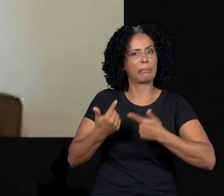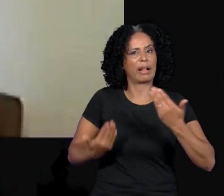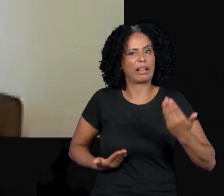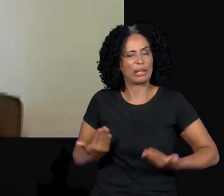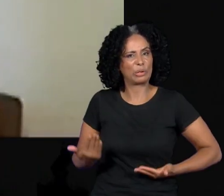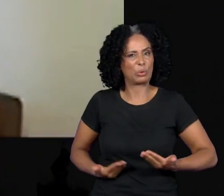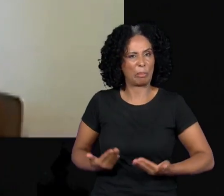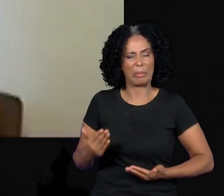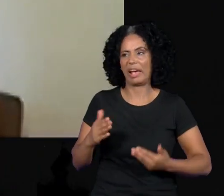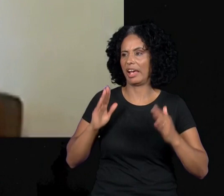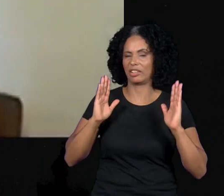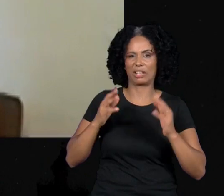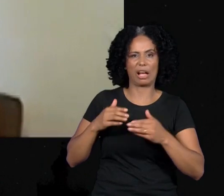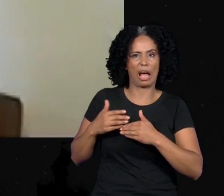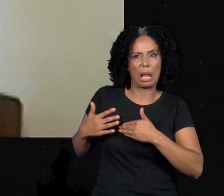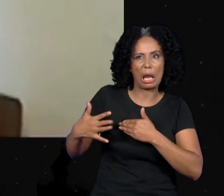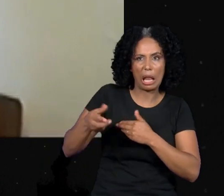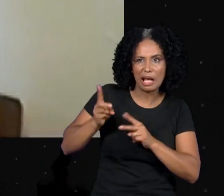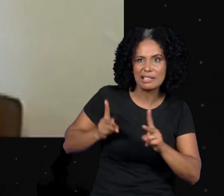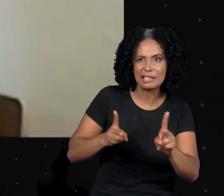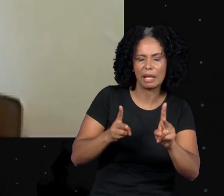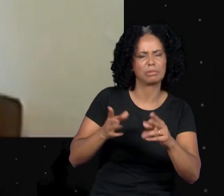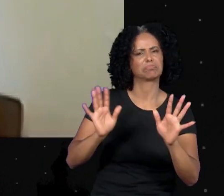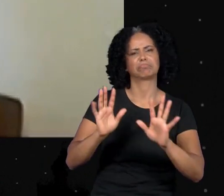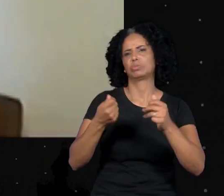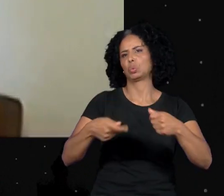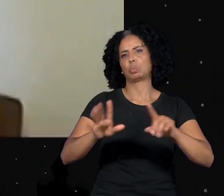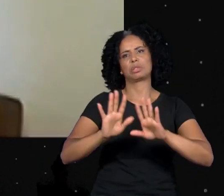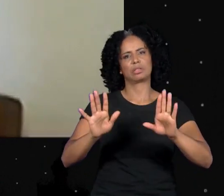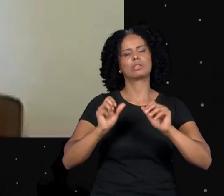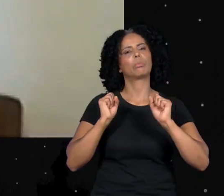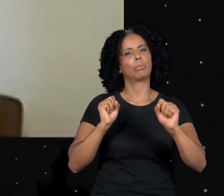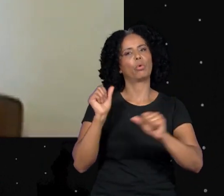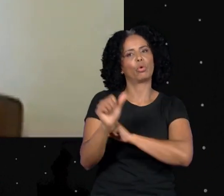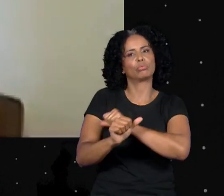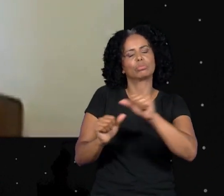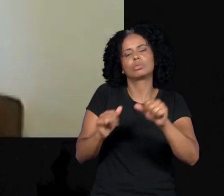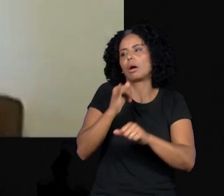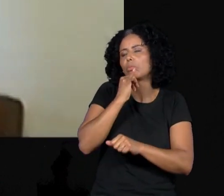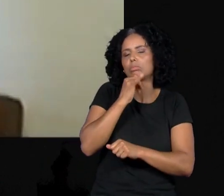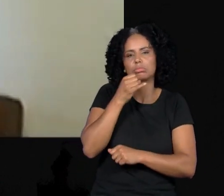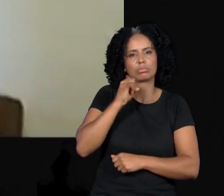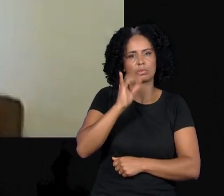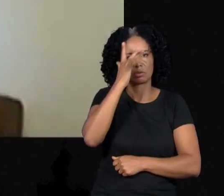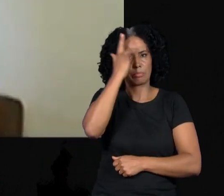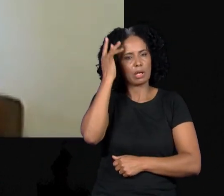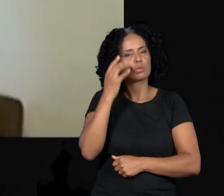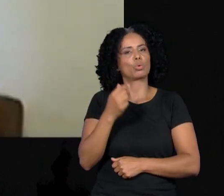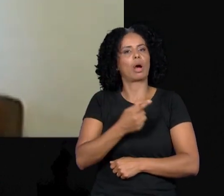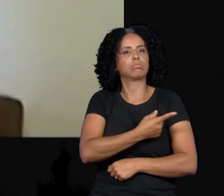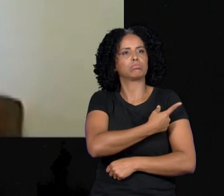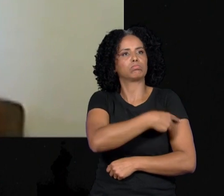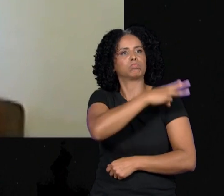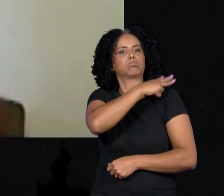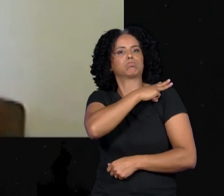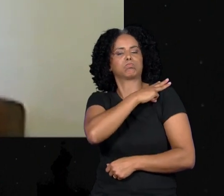sua história. Então, a questão da escolarização e a questão da